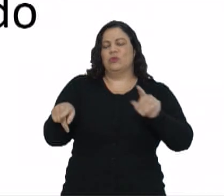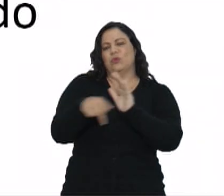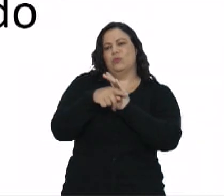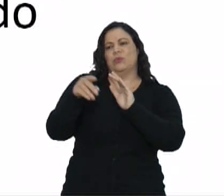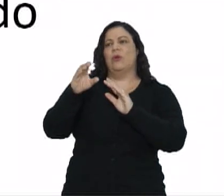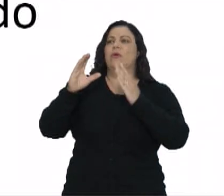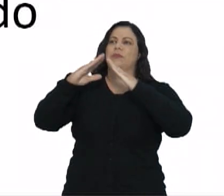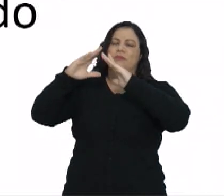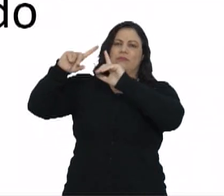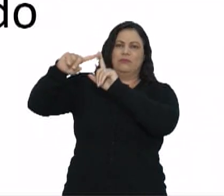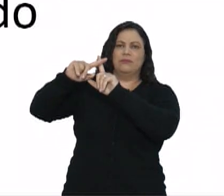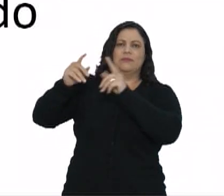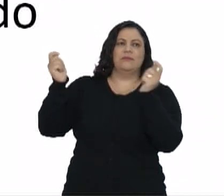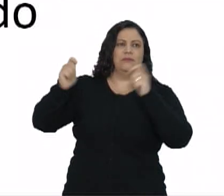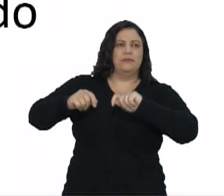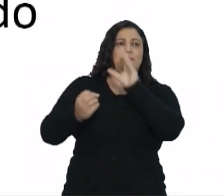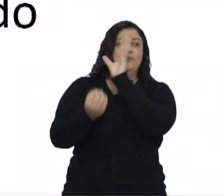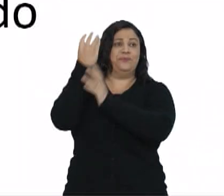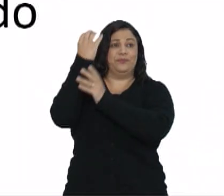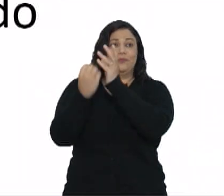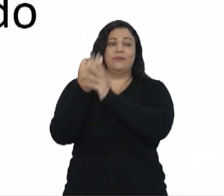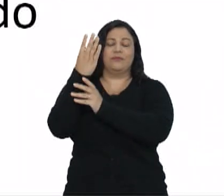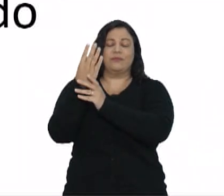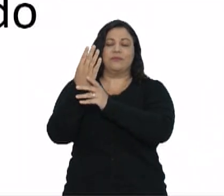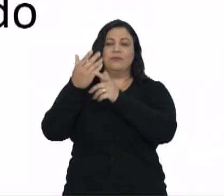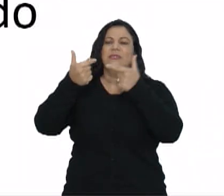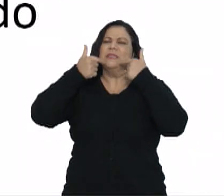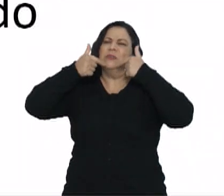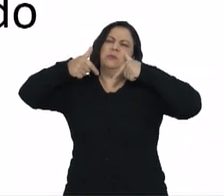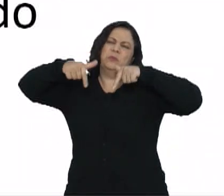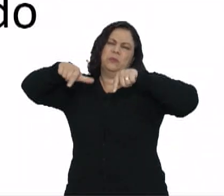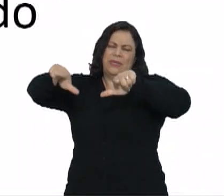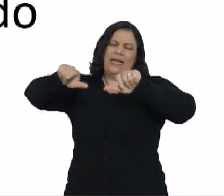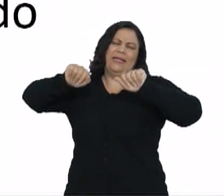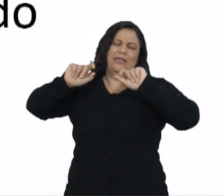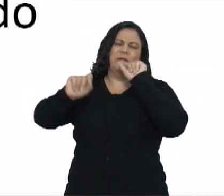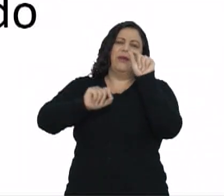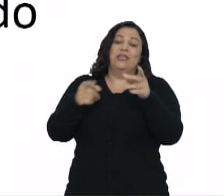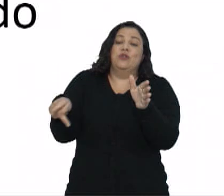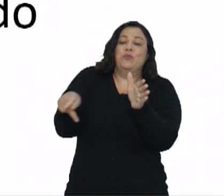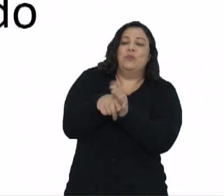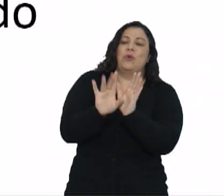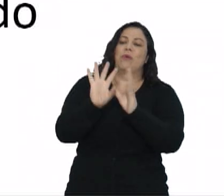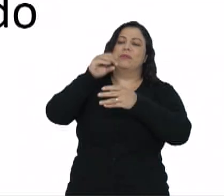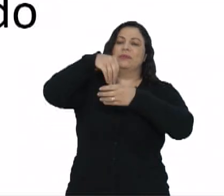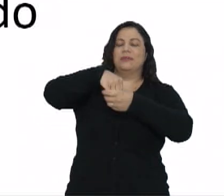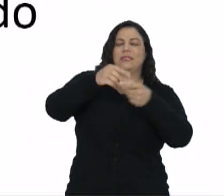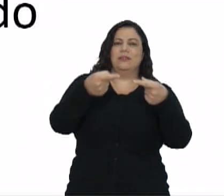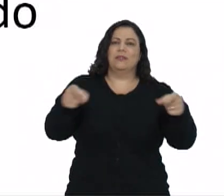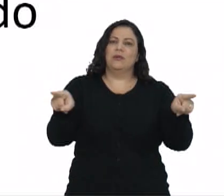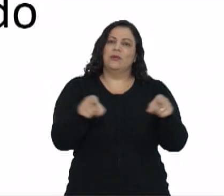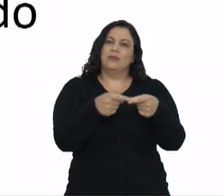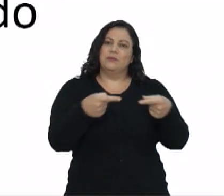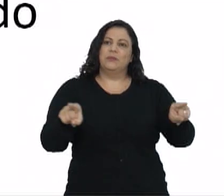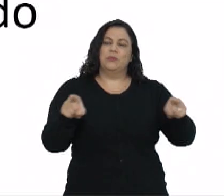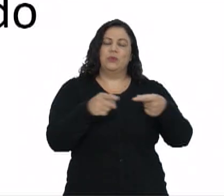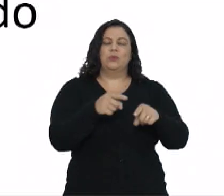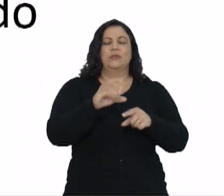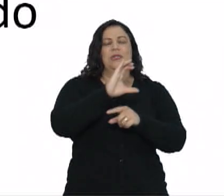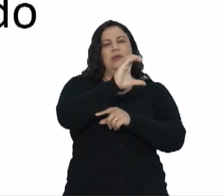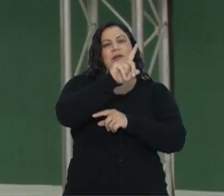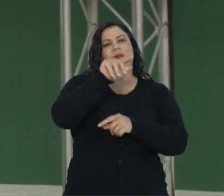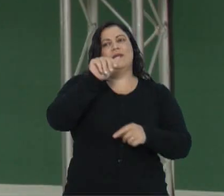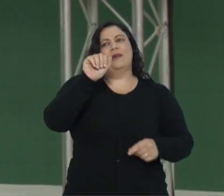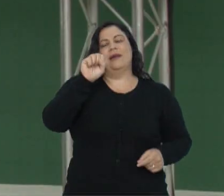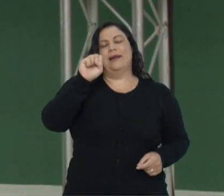escola operística napolitana e criador de uma linguagem musical que se encontra na base do classicismo. Então, a partir